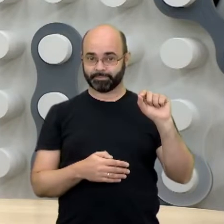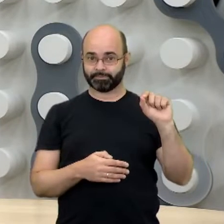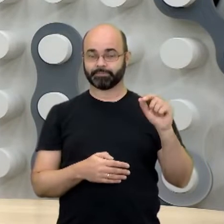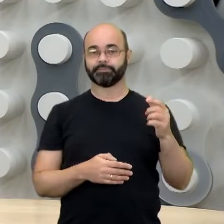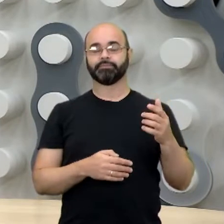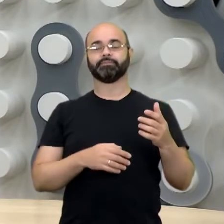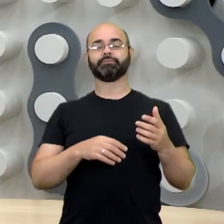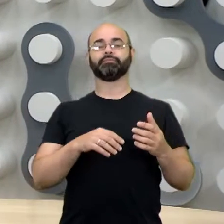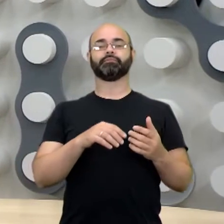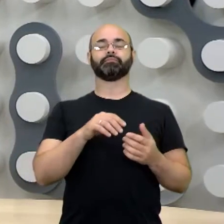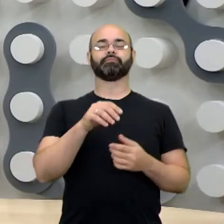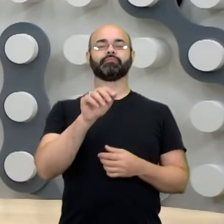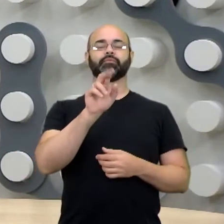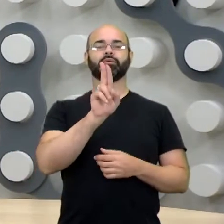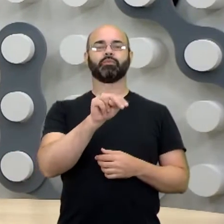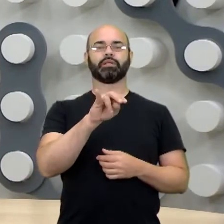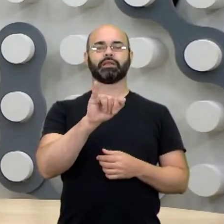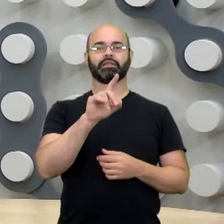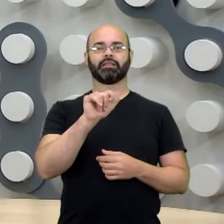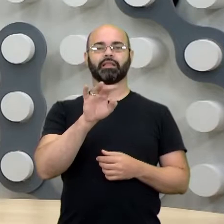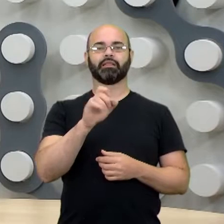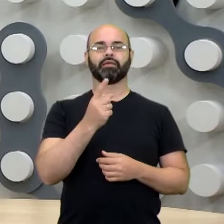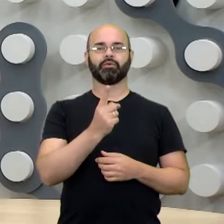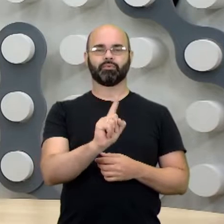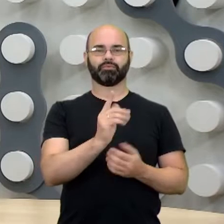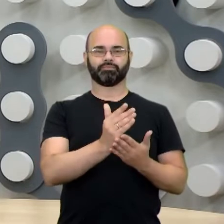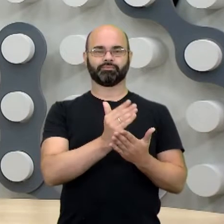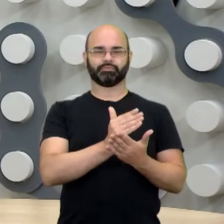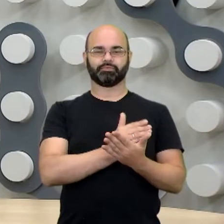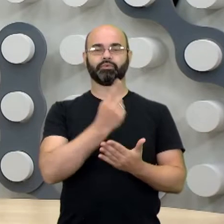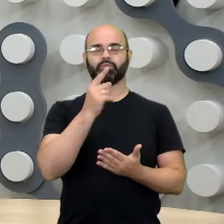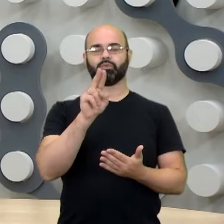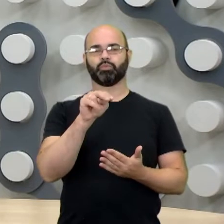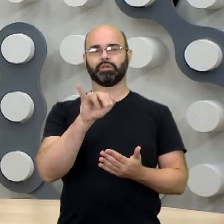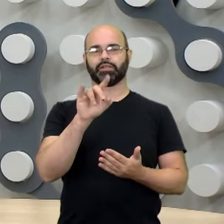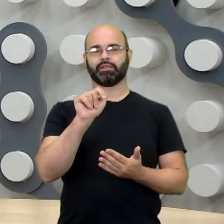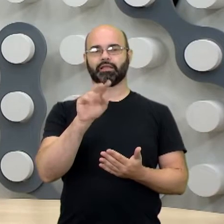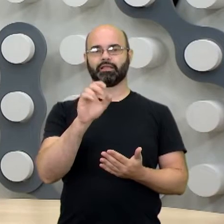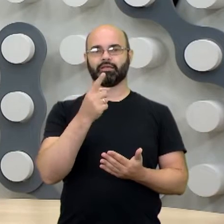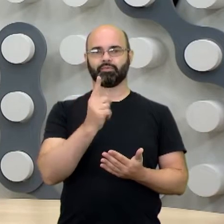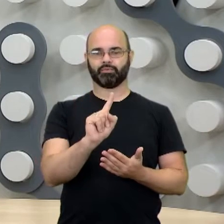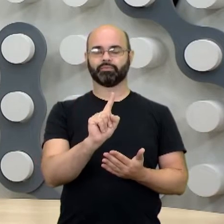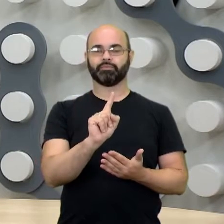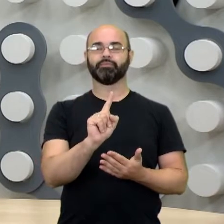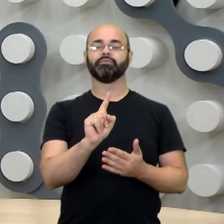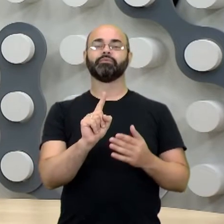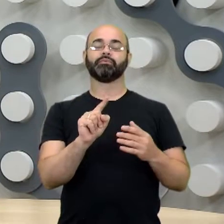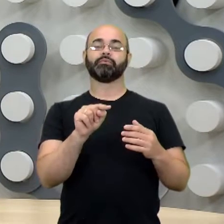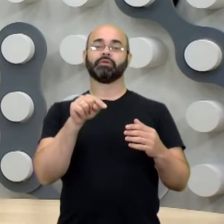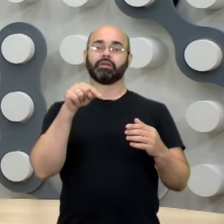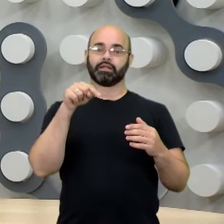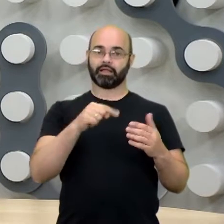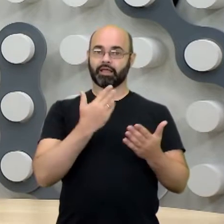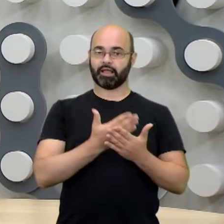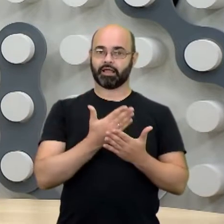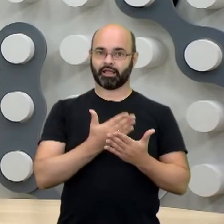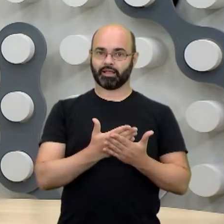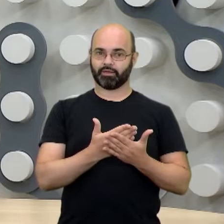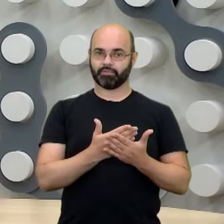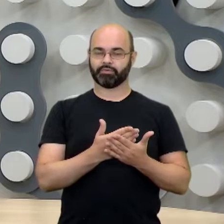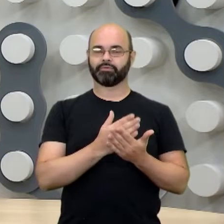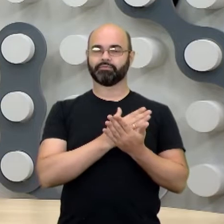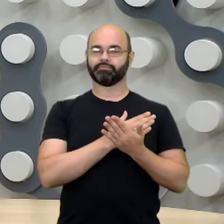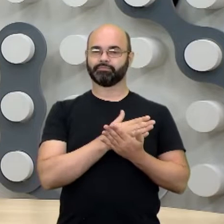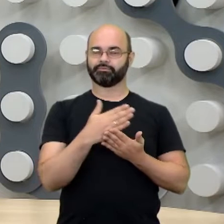unidade curricular 1, e esse componente que eu estou passando para vocês, aí iniciando, né, com a primeira aula que foi a introdução 1 e